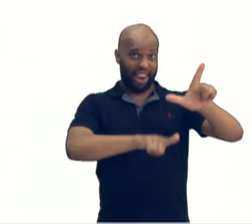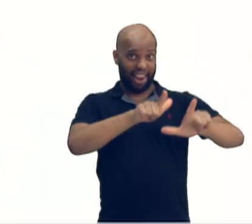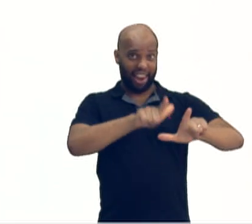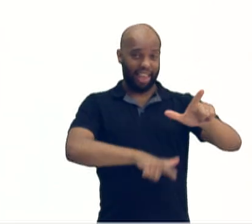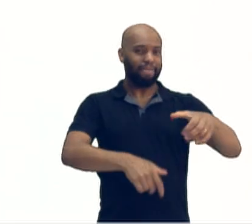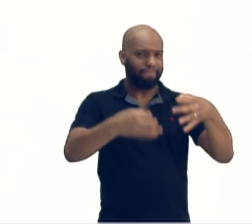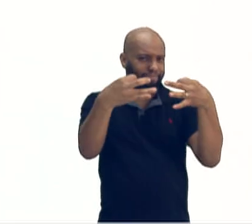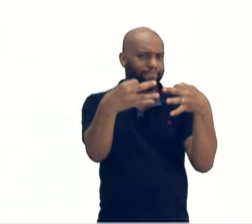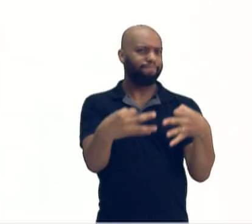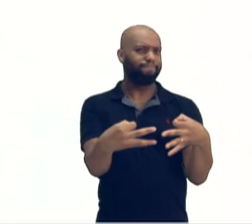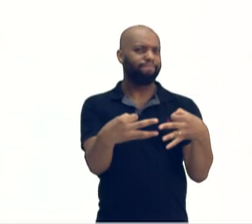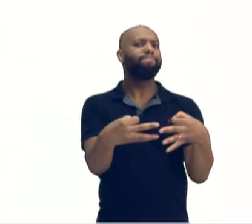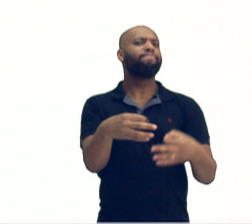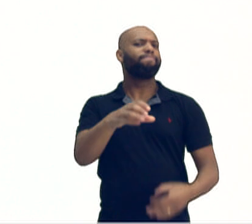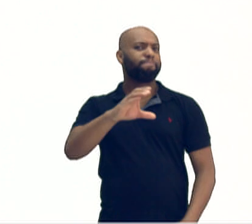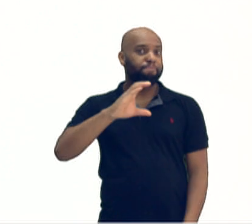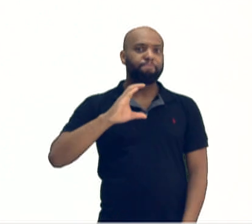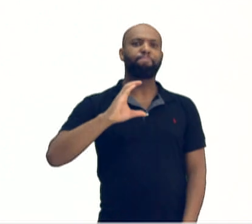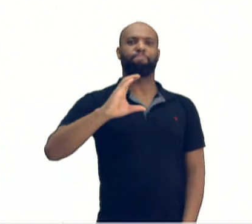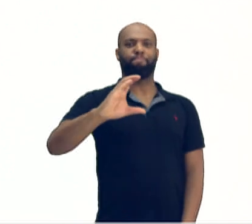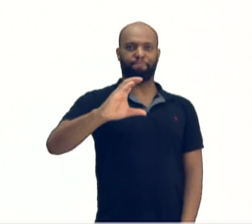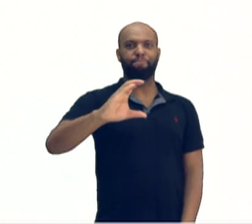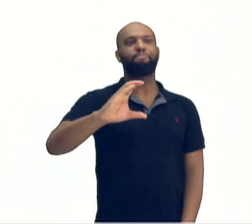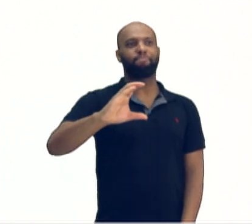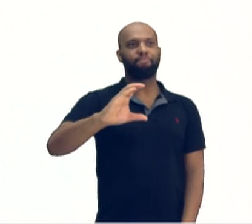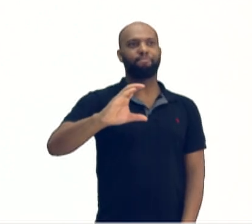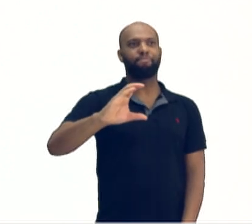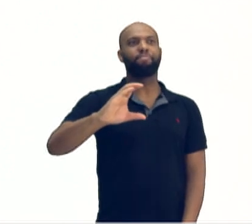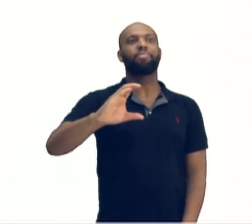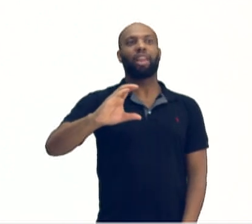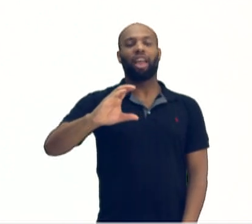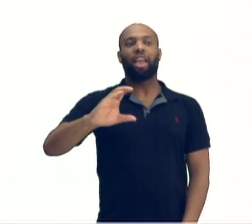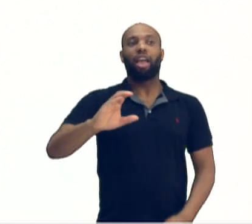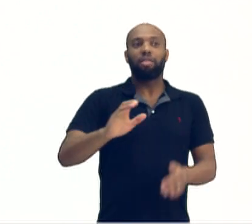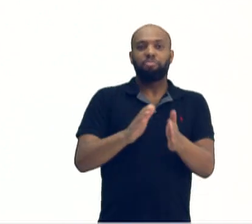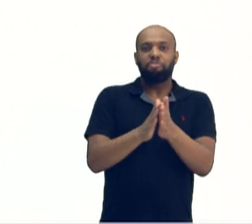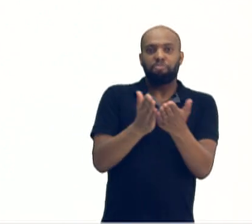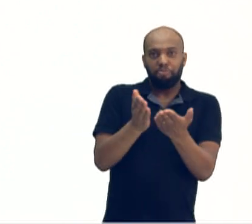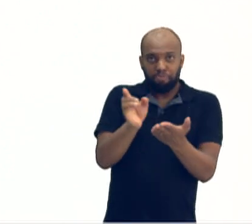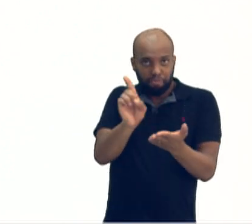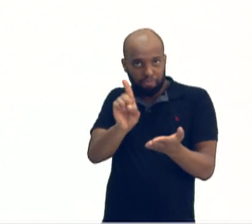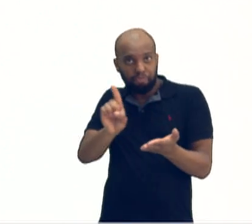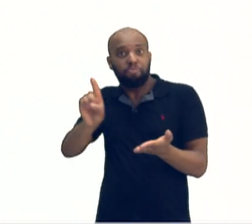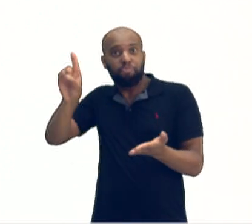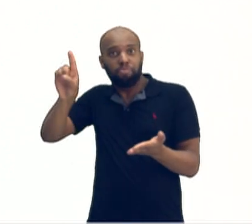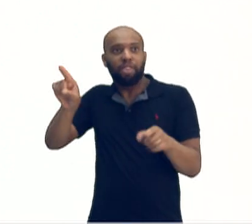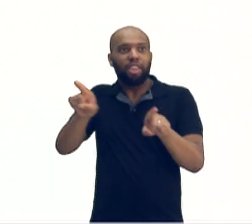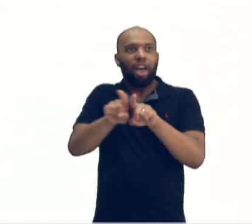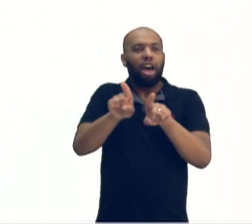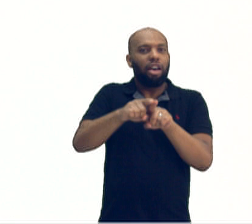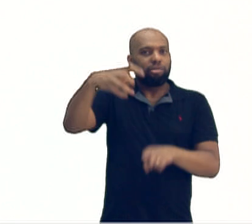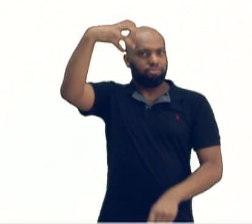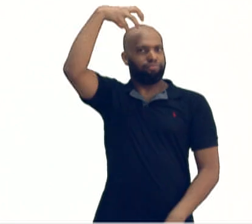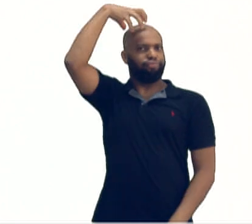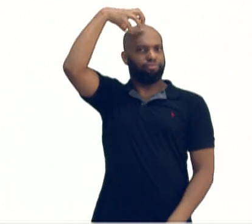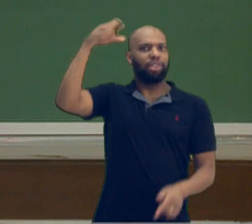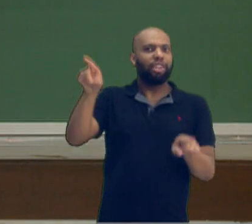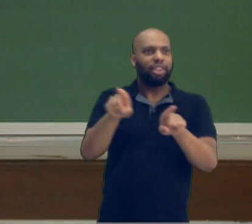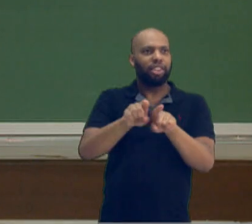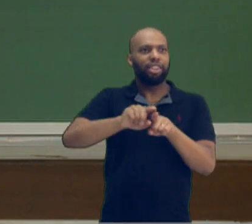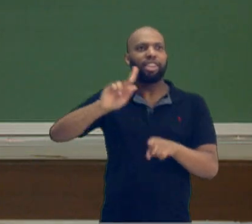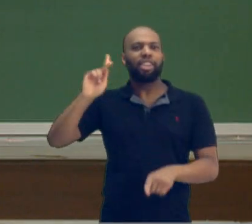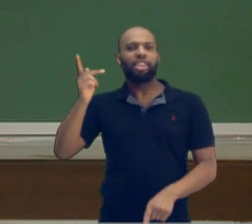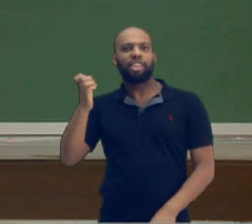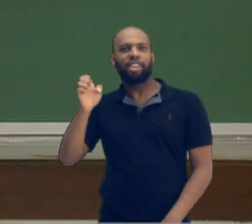Alternativa correta, C, letra C. Passagens bíblicas, reis e heróis. Não é